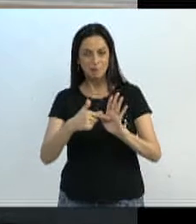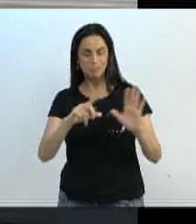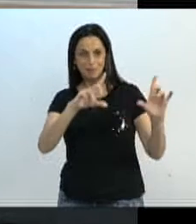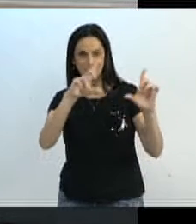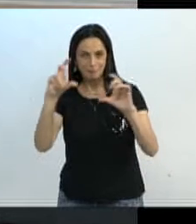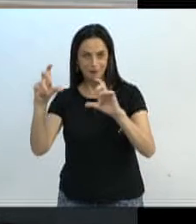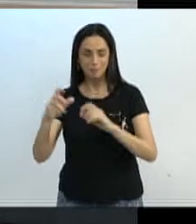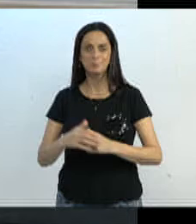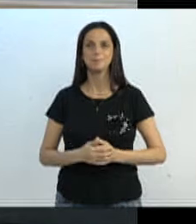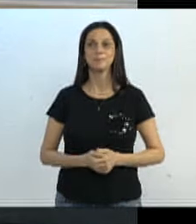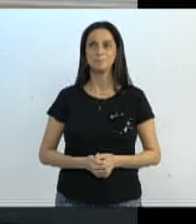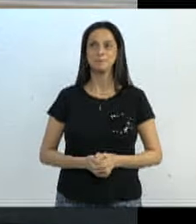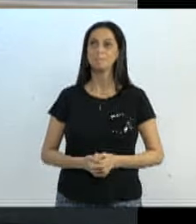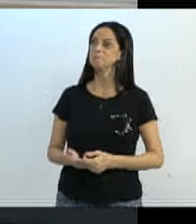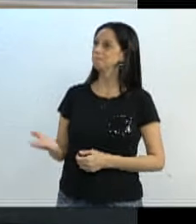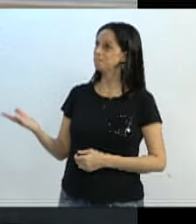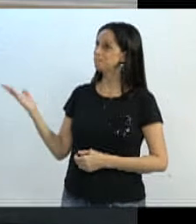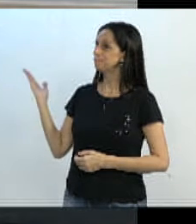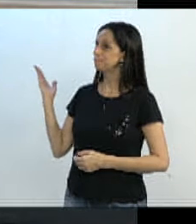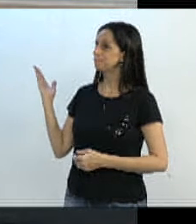imagens, além de ter sido